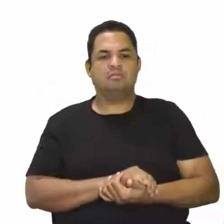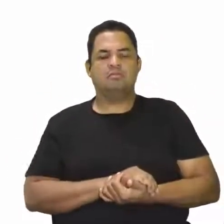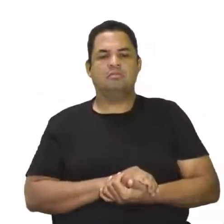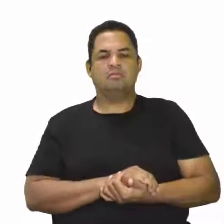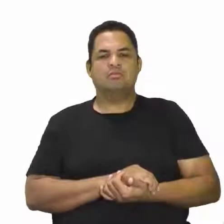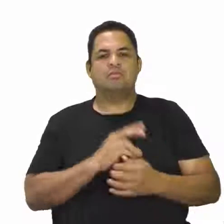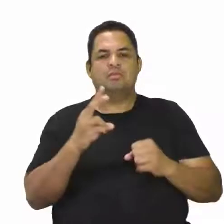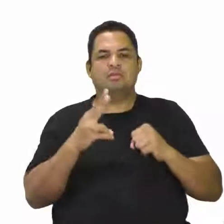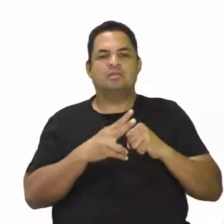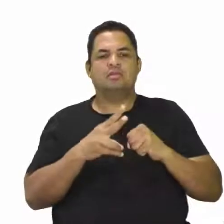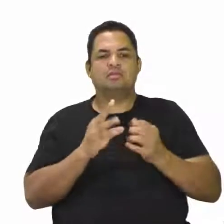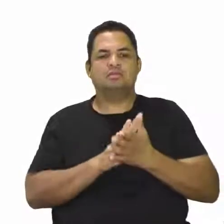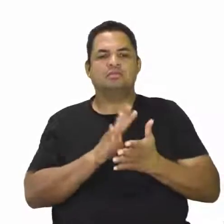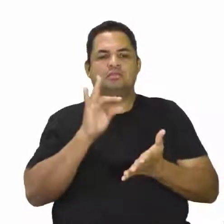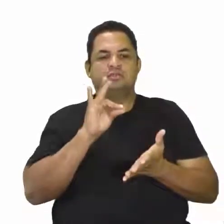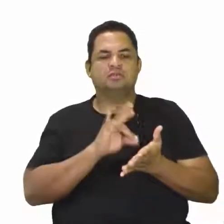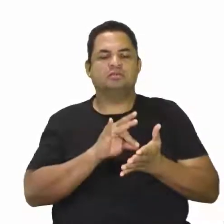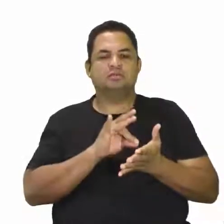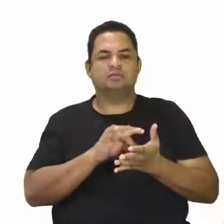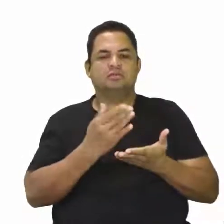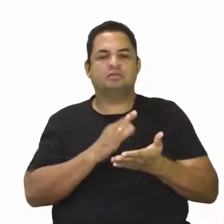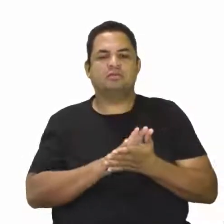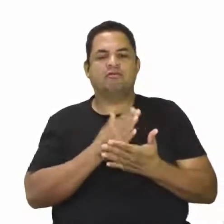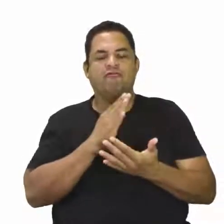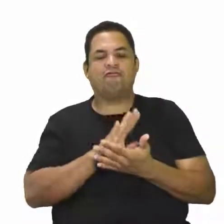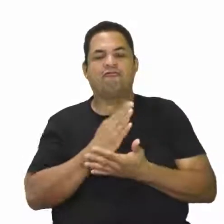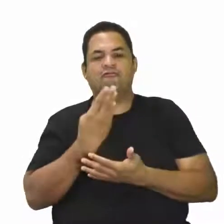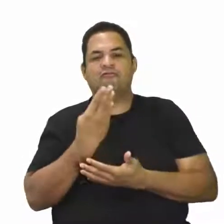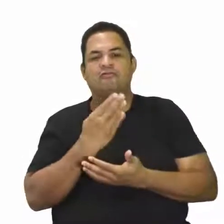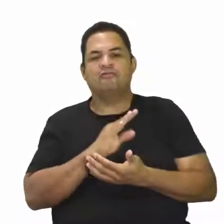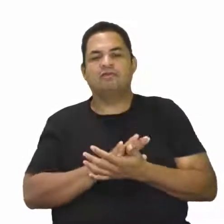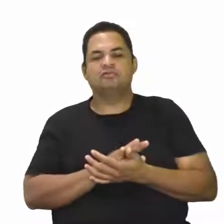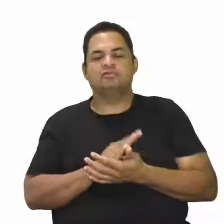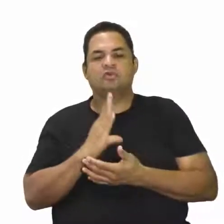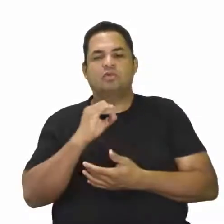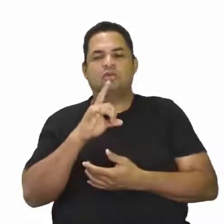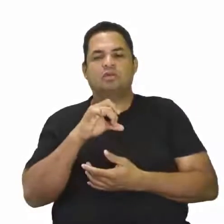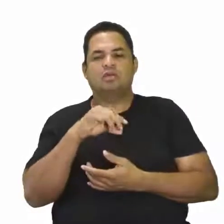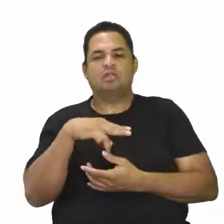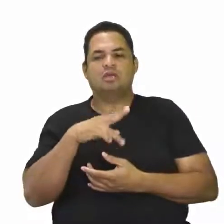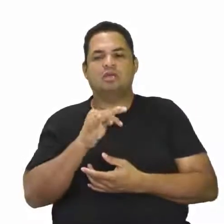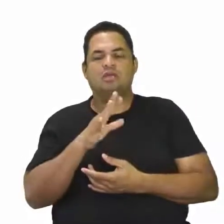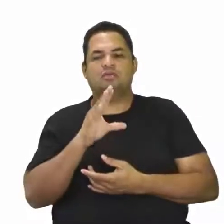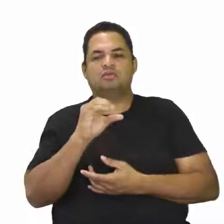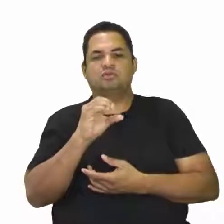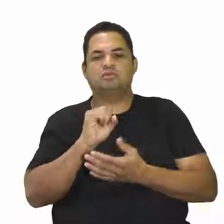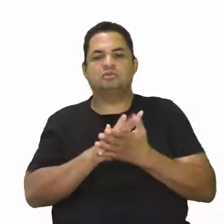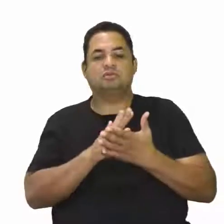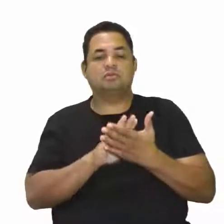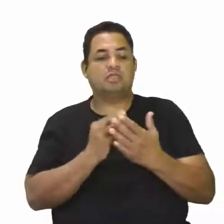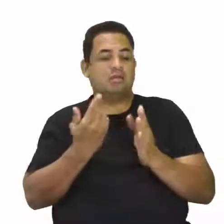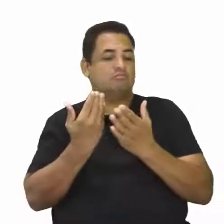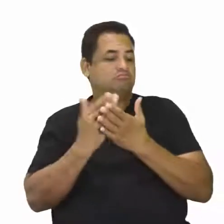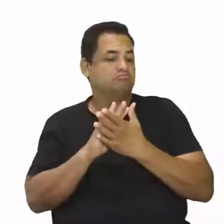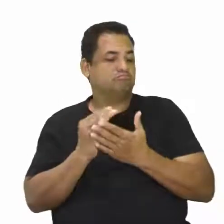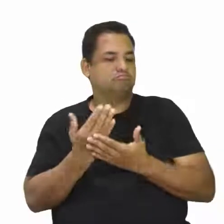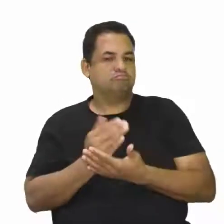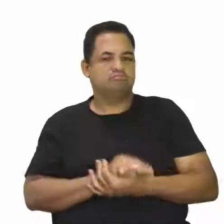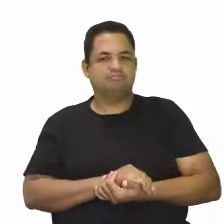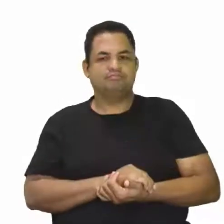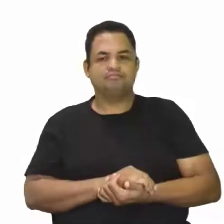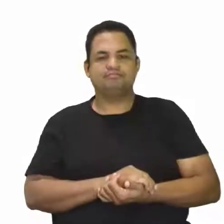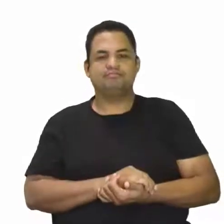os verdadeiros falsos amigos. Isso ou mesmo. os falsos cognatos. Porque são eles que enganam a gente